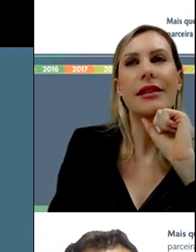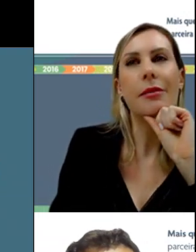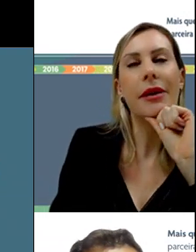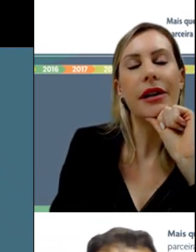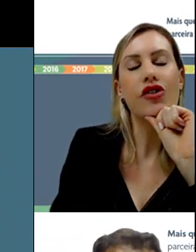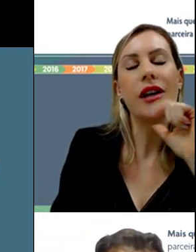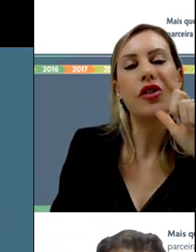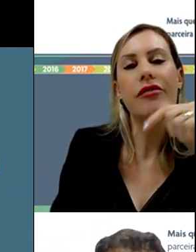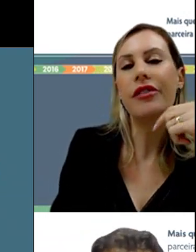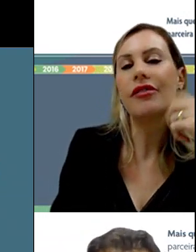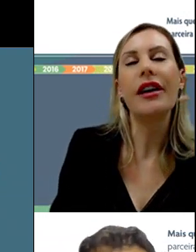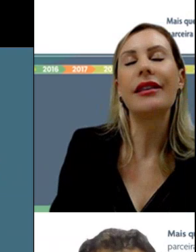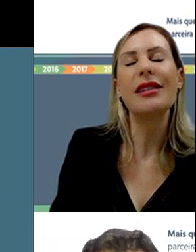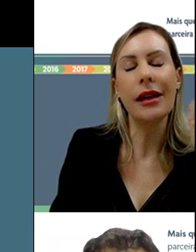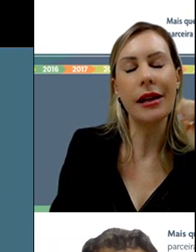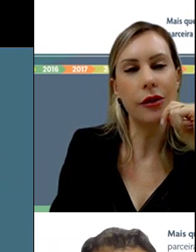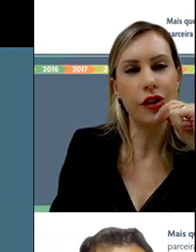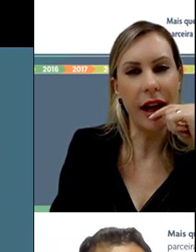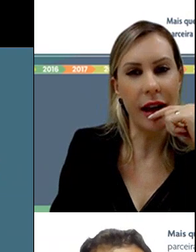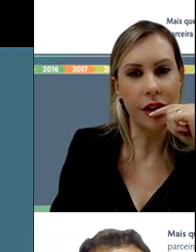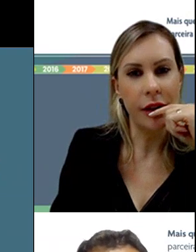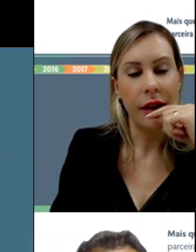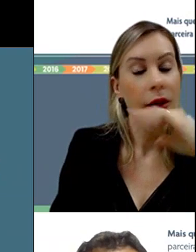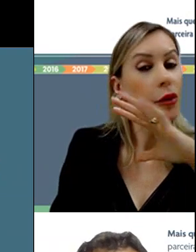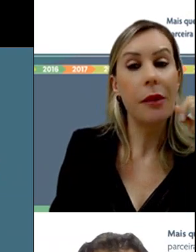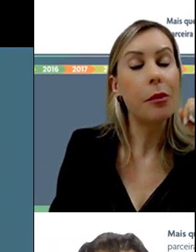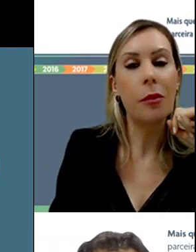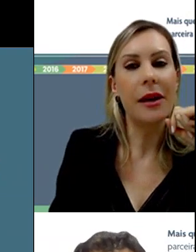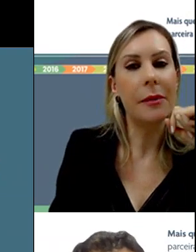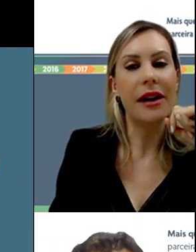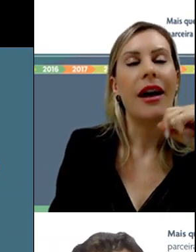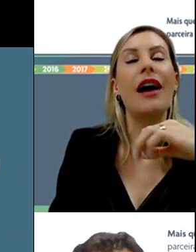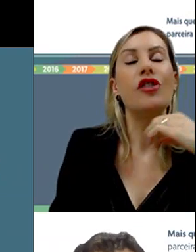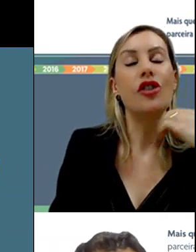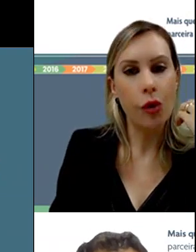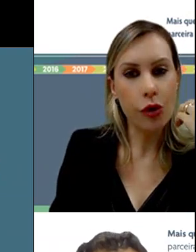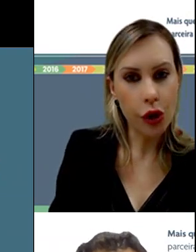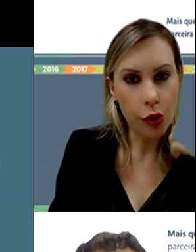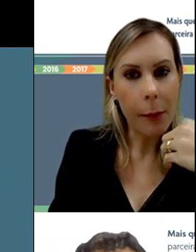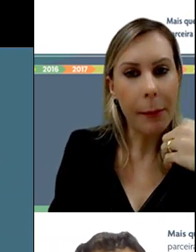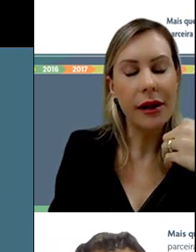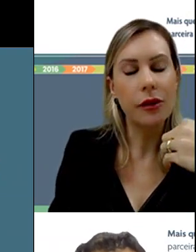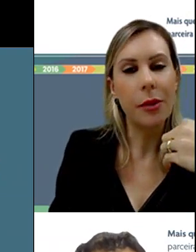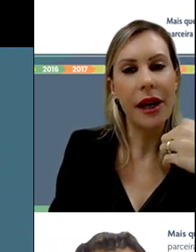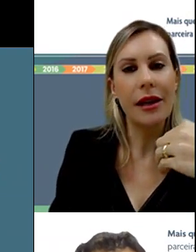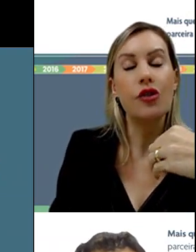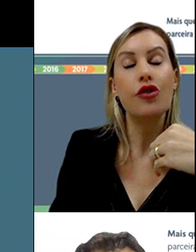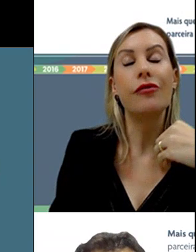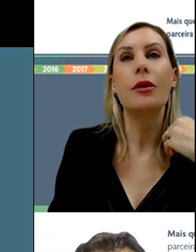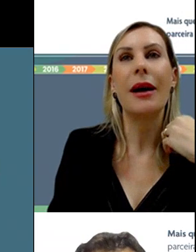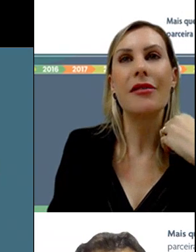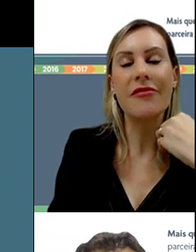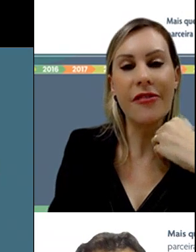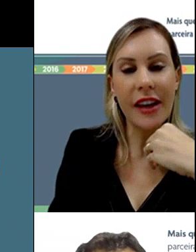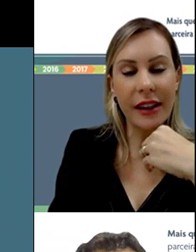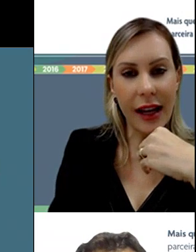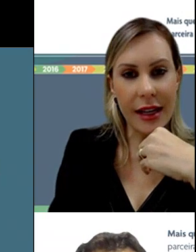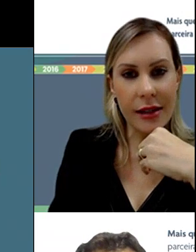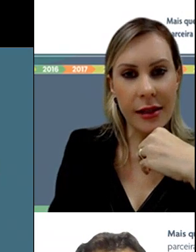esse participante resolve viver até 100 anos de idade? Não tem problema, a gente continua pagando para ele de